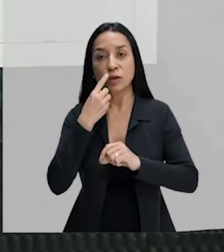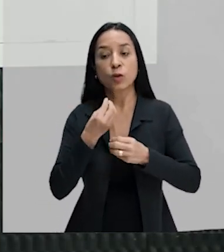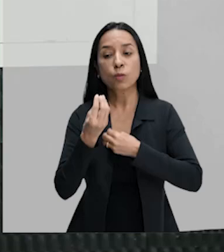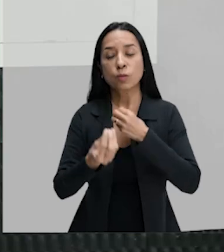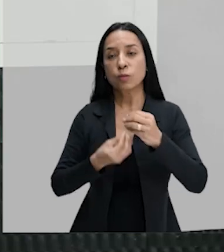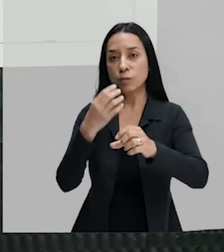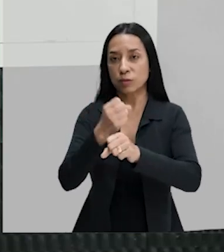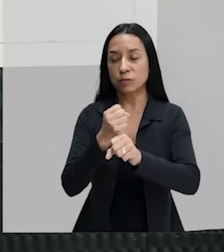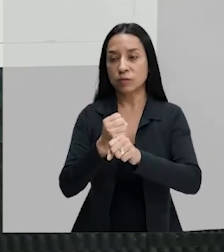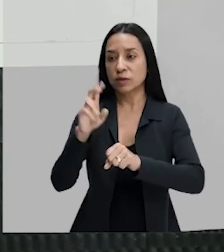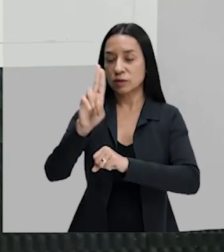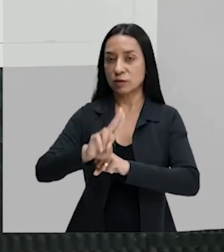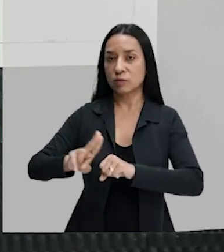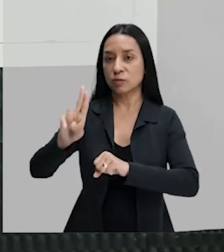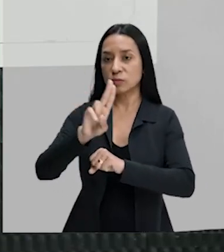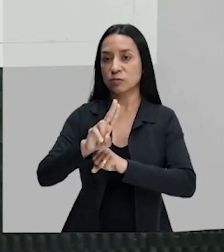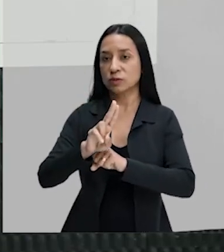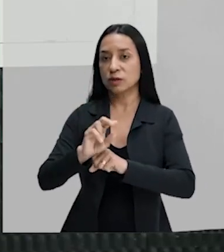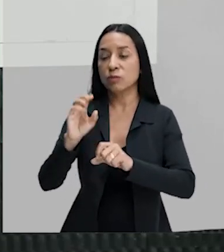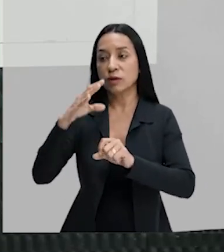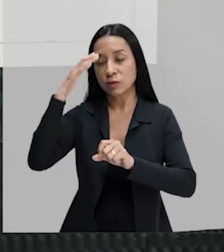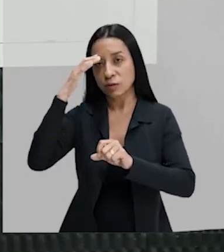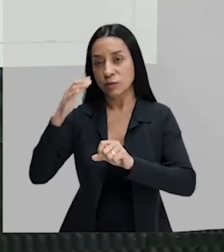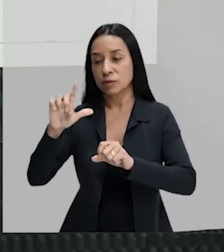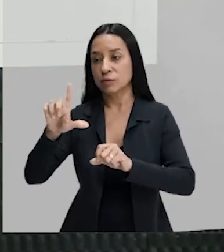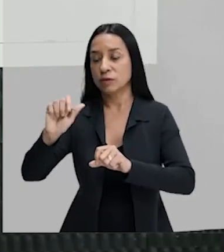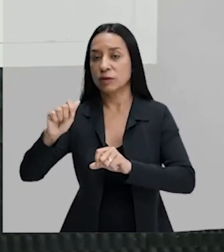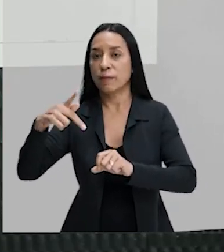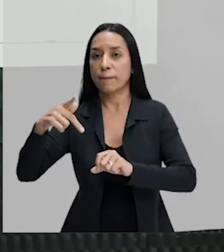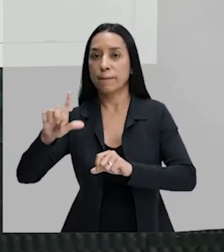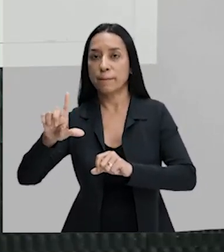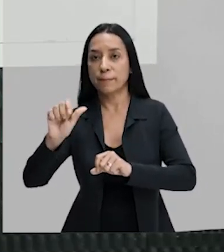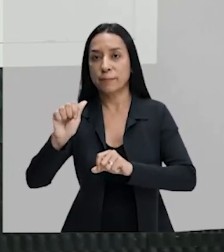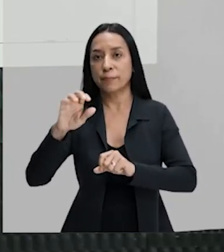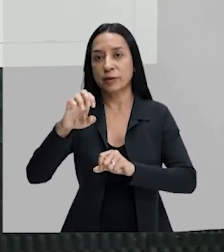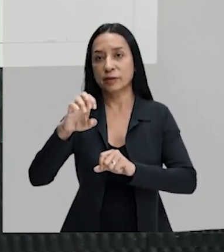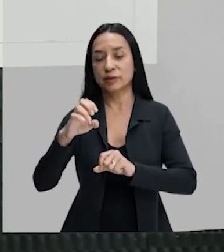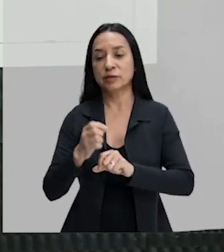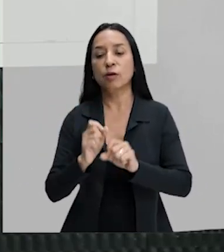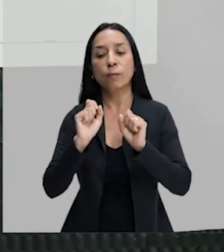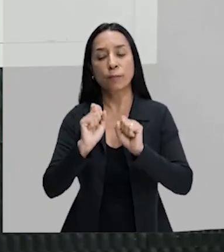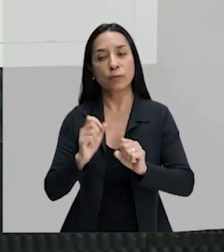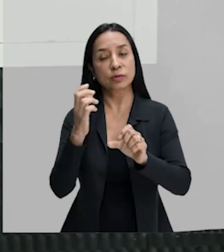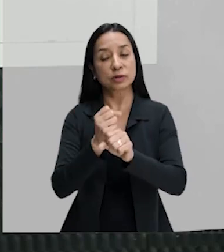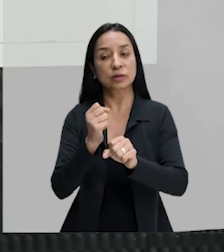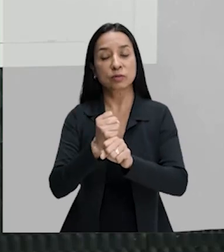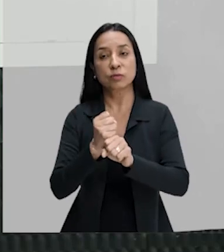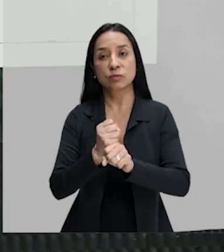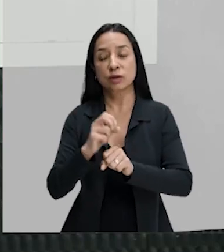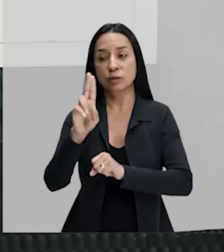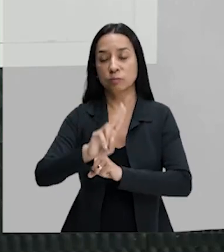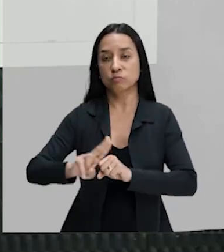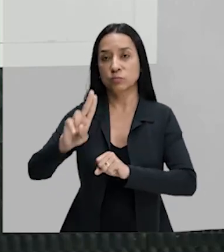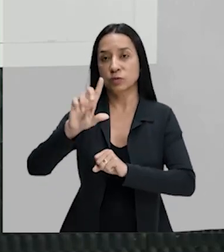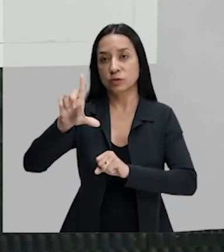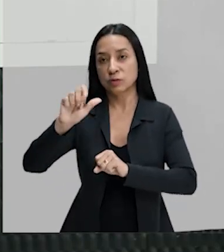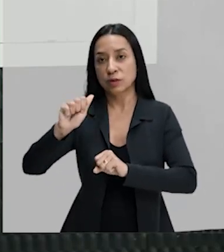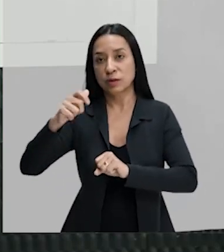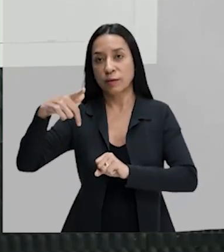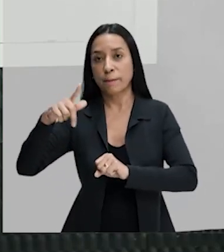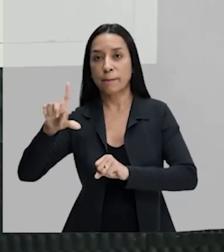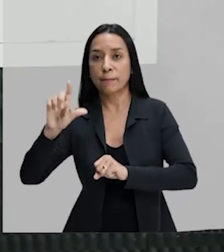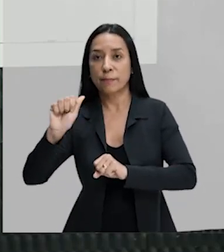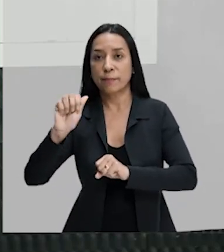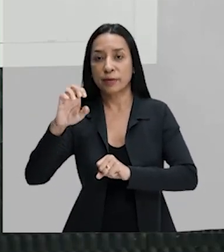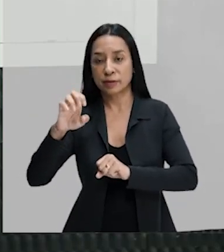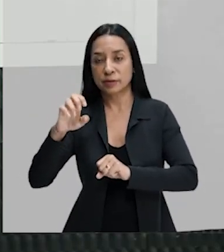o teorema de Laplace. Agora, para que eu possa calcular o determinante usando Laplace, eu preciso primeiro